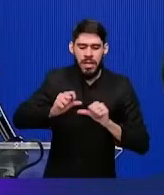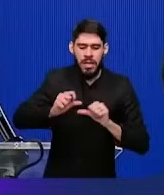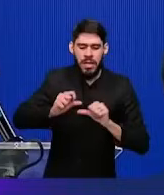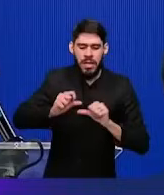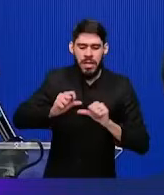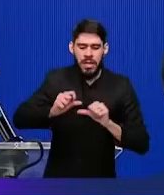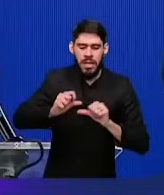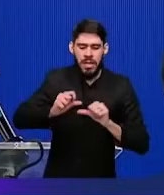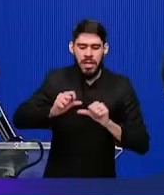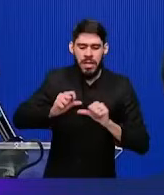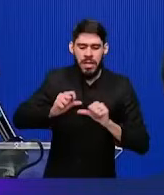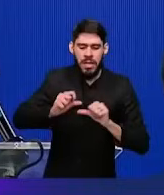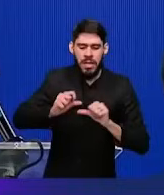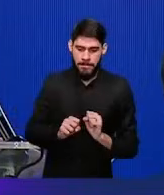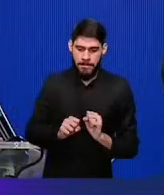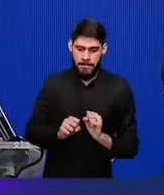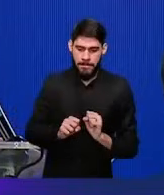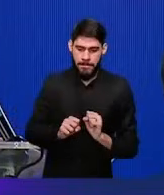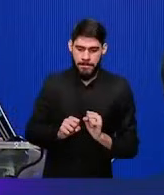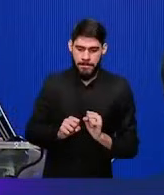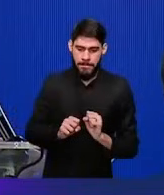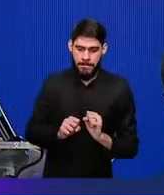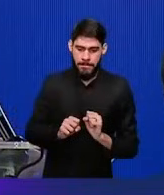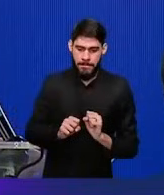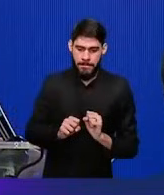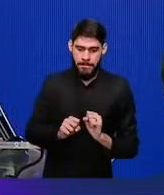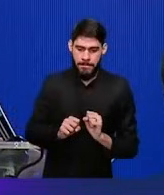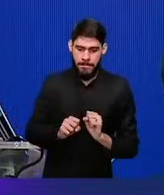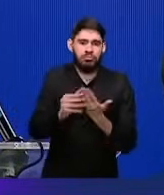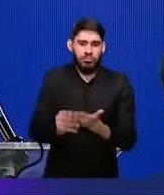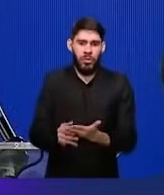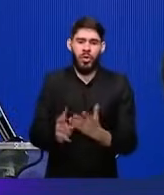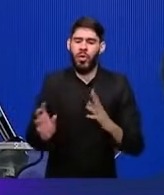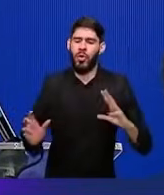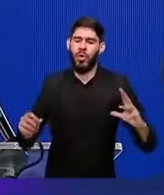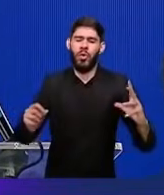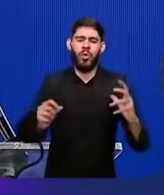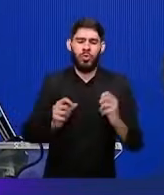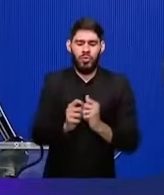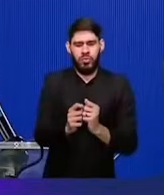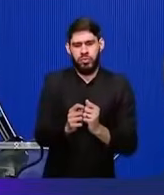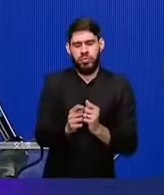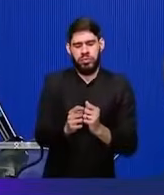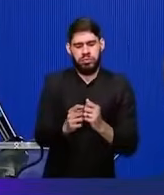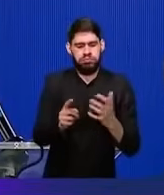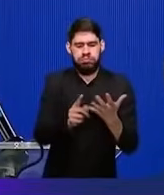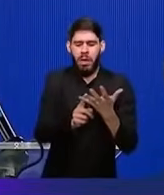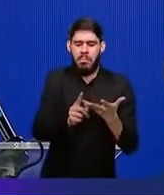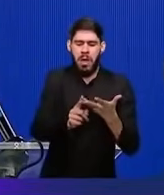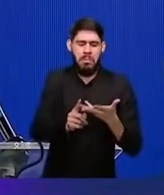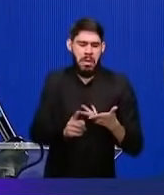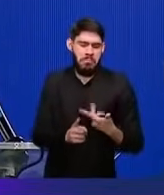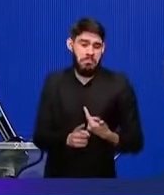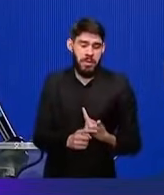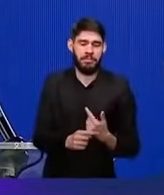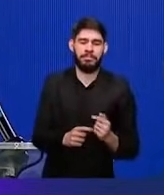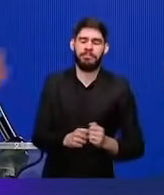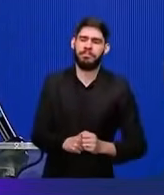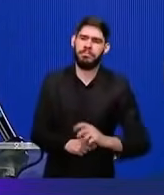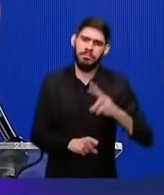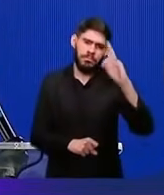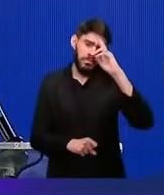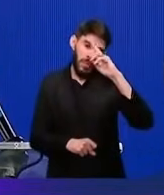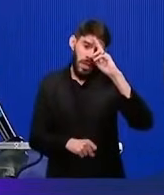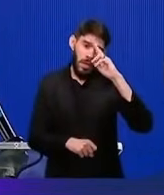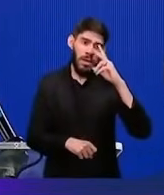poder entregar um relatório, Dario, de tudo o que está acontecendo. E quando eu me lembro quando